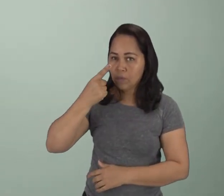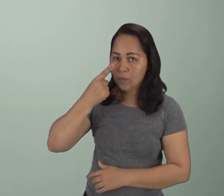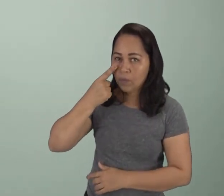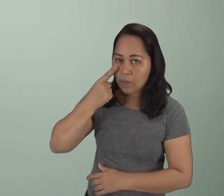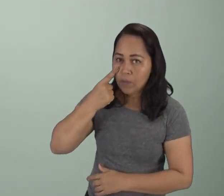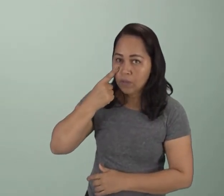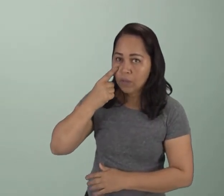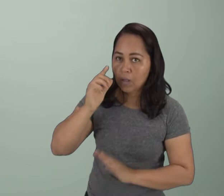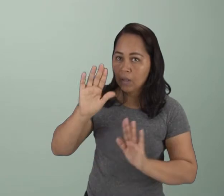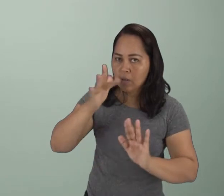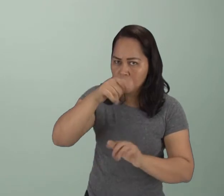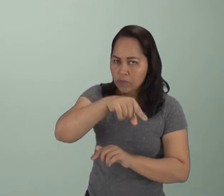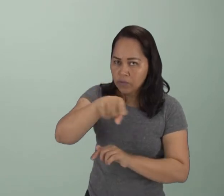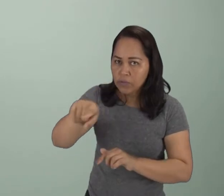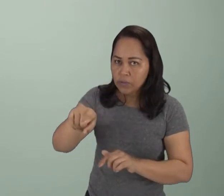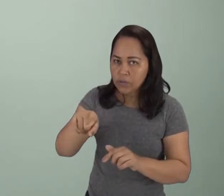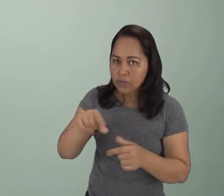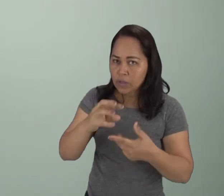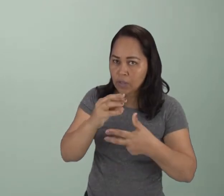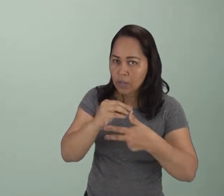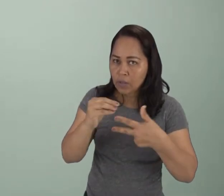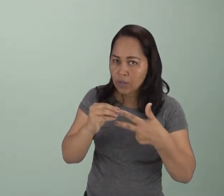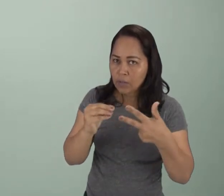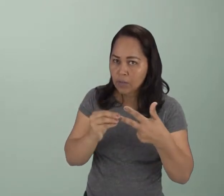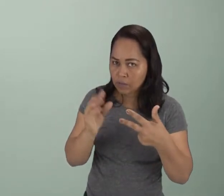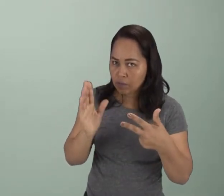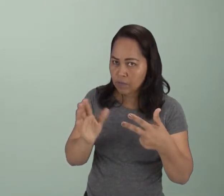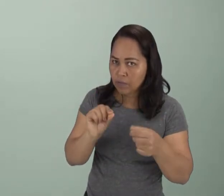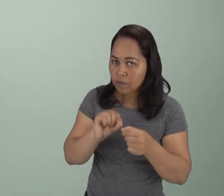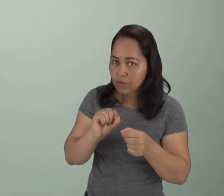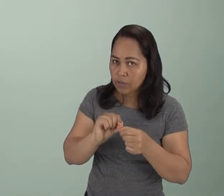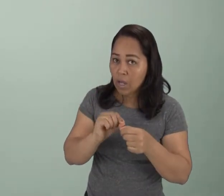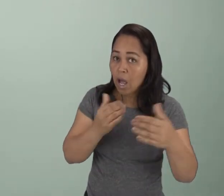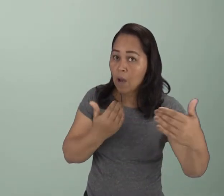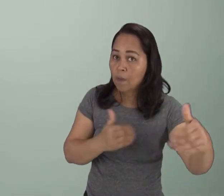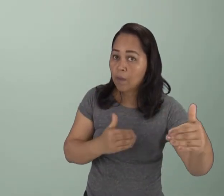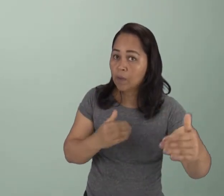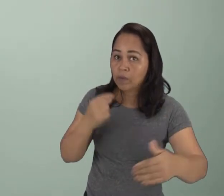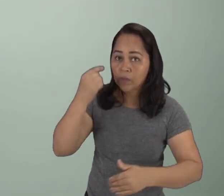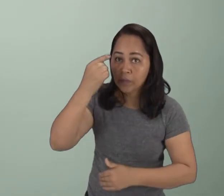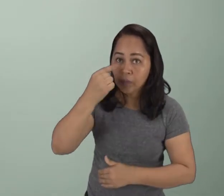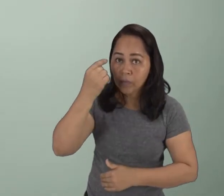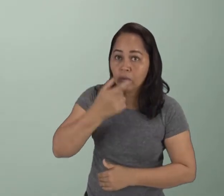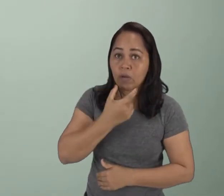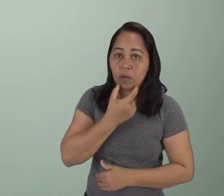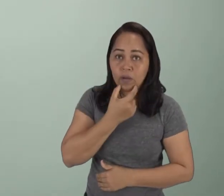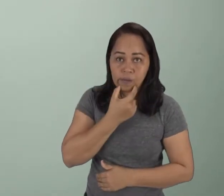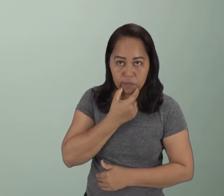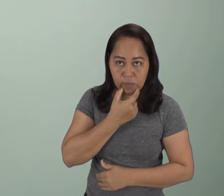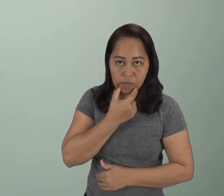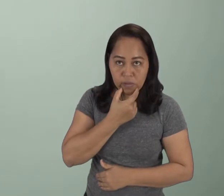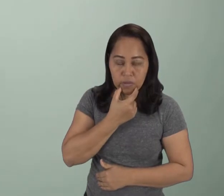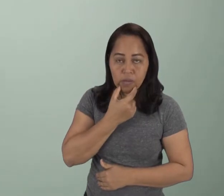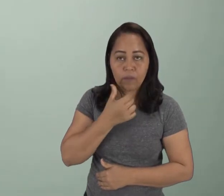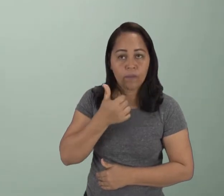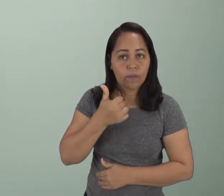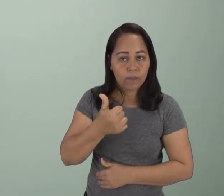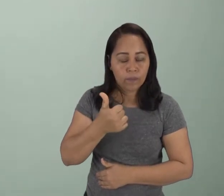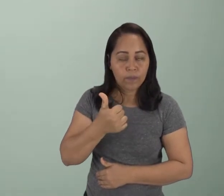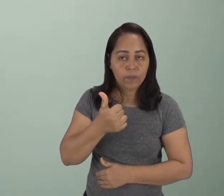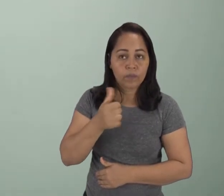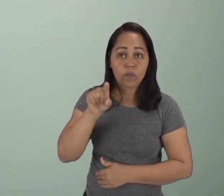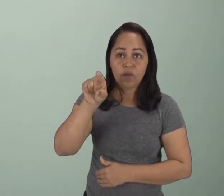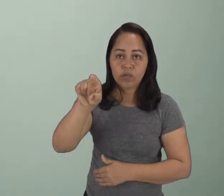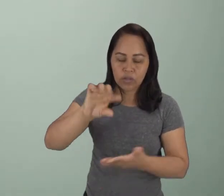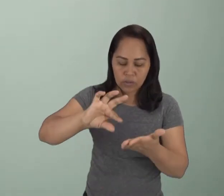para quem for prestar o Enem. A prova de língua estrangeira ela é composta por inglês e espanhol. Na hora da sua